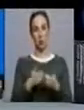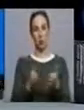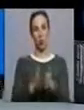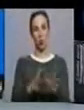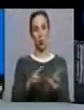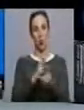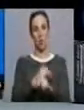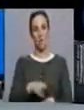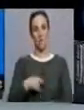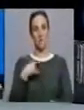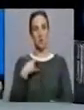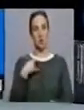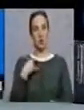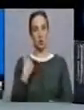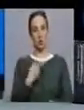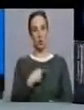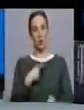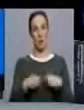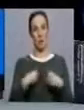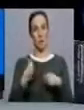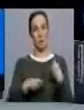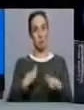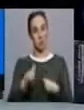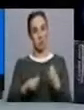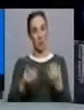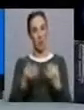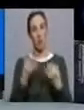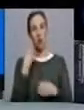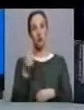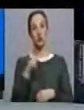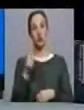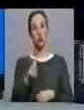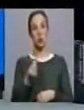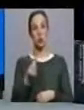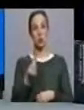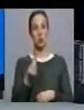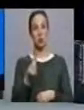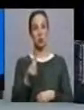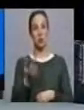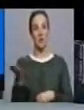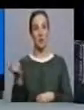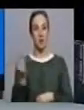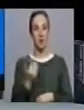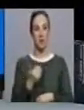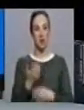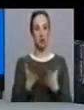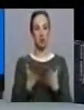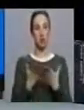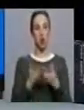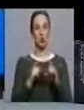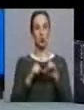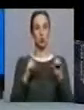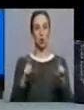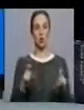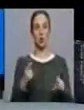portanto ficamos mais preocupados por tantos jovens saem 22 com dário franchitti